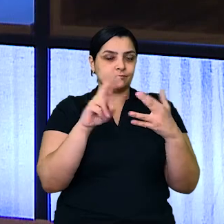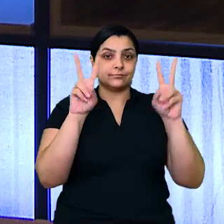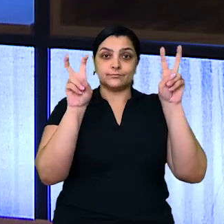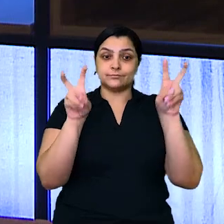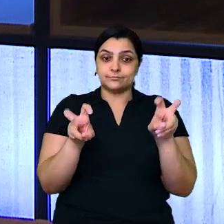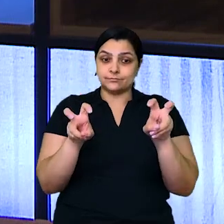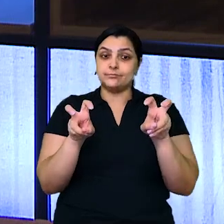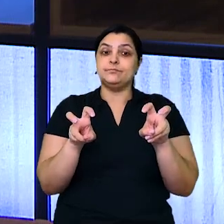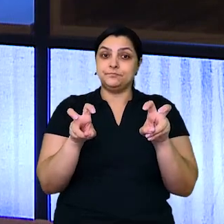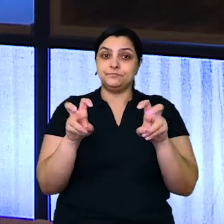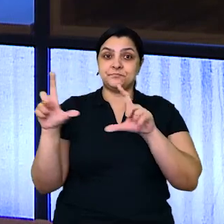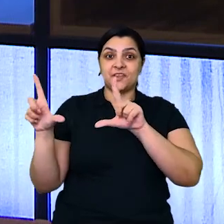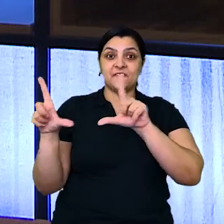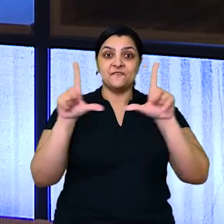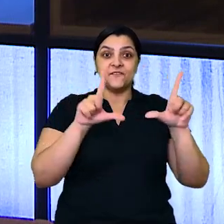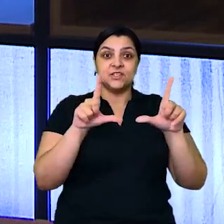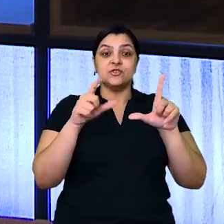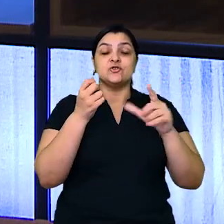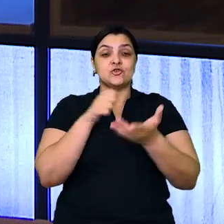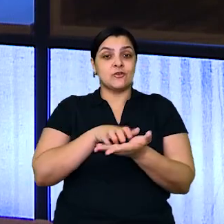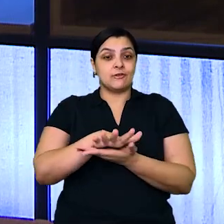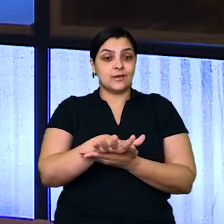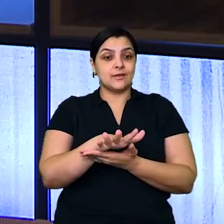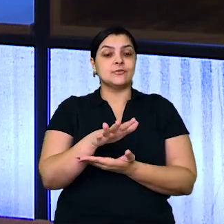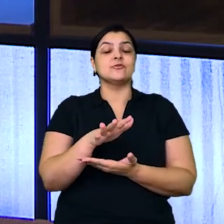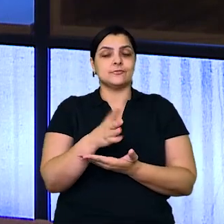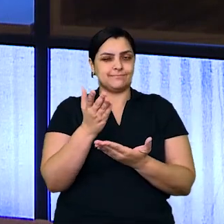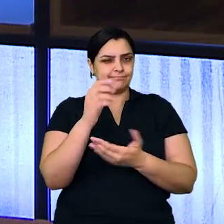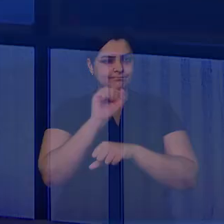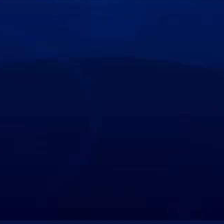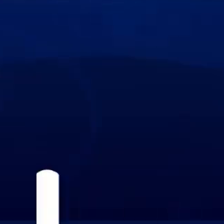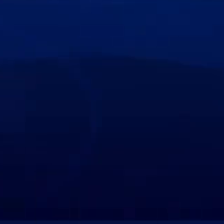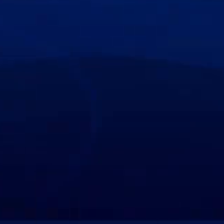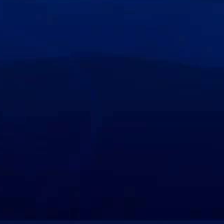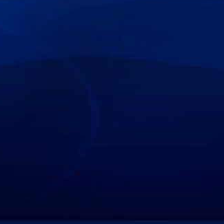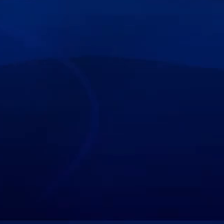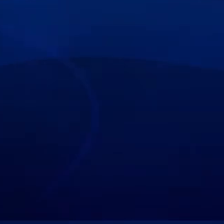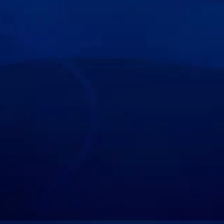tema do videocast Vozes da CLT. Não saia daí, é daqui a pouco.